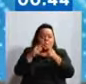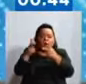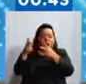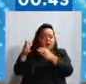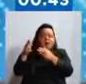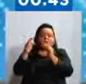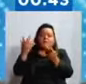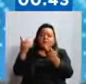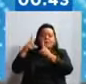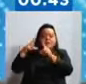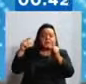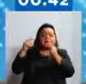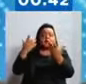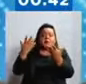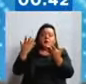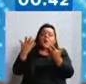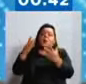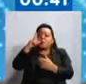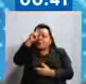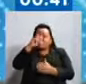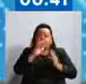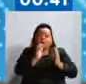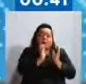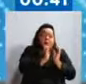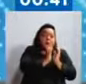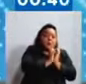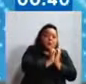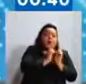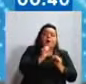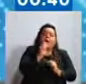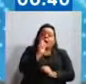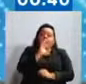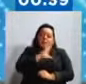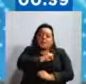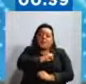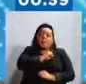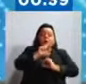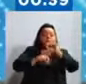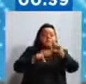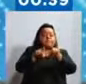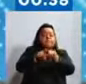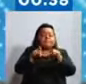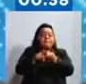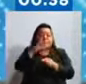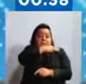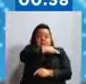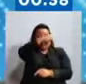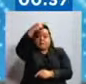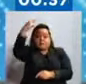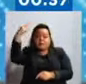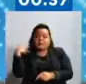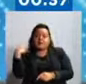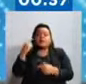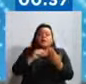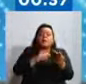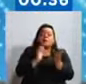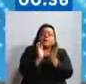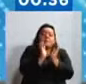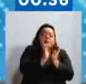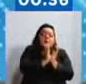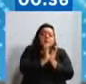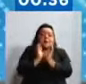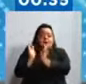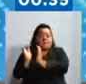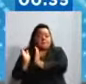ajudando o Hospital do Amor, a Santas Marcelina, a unidade do hospital com câncer da criança, Pestalose, a PAI,